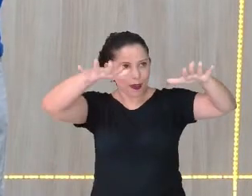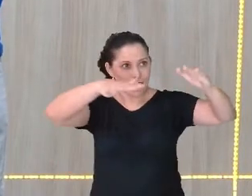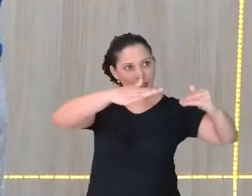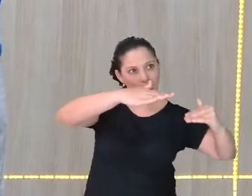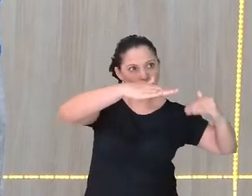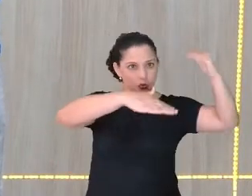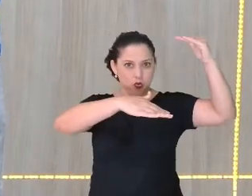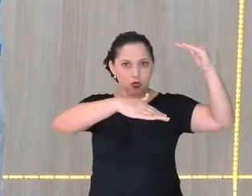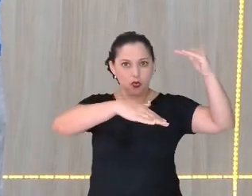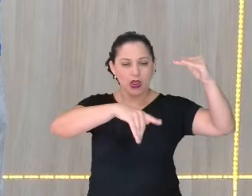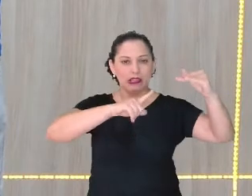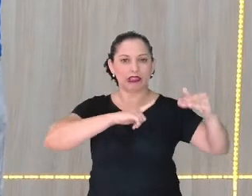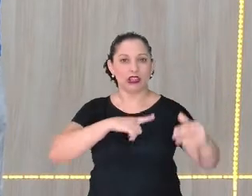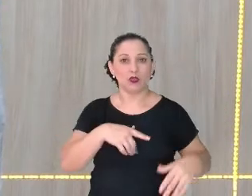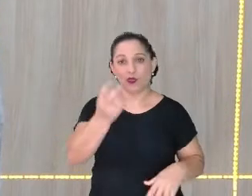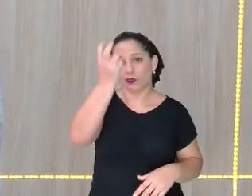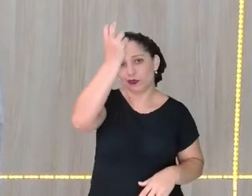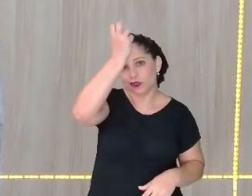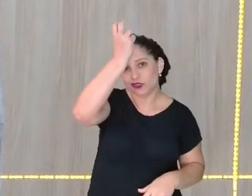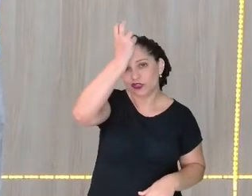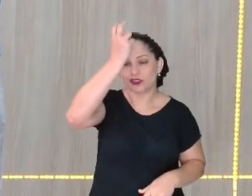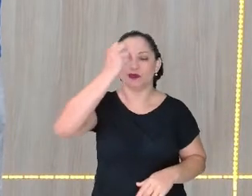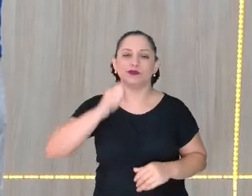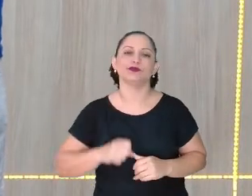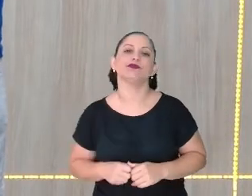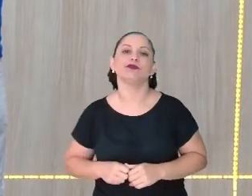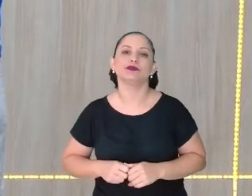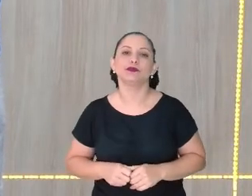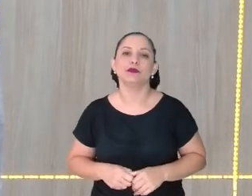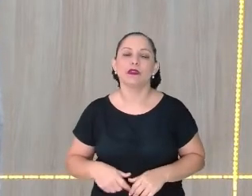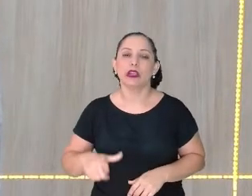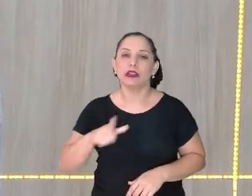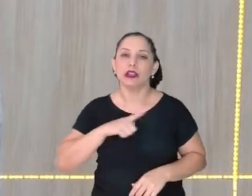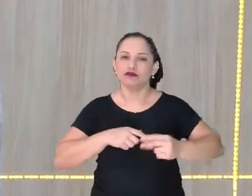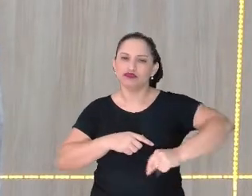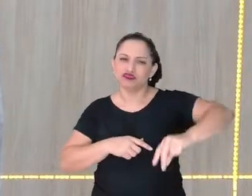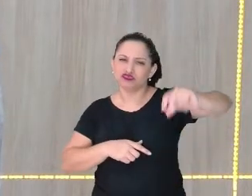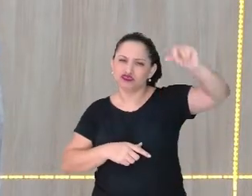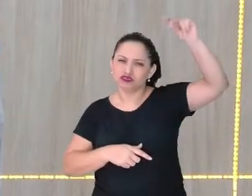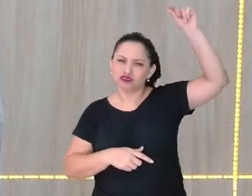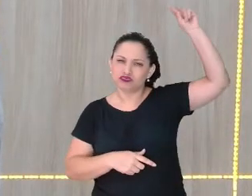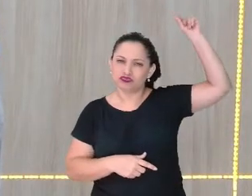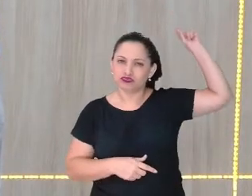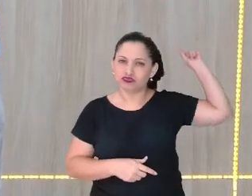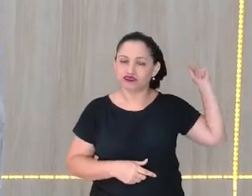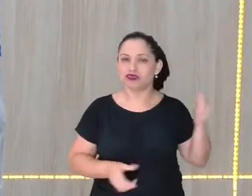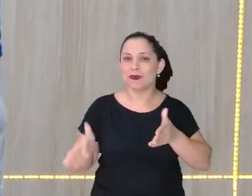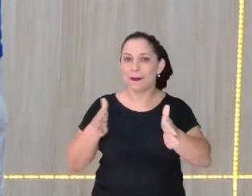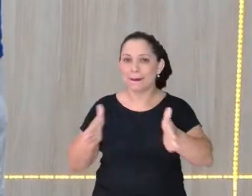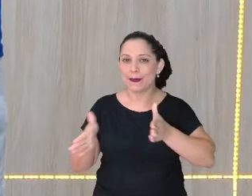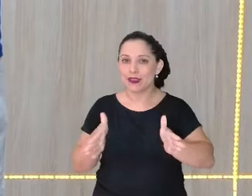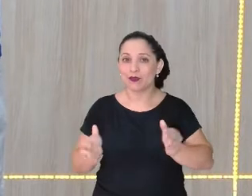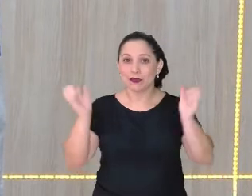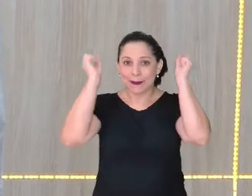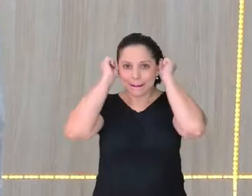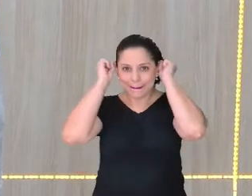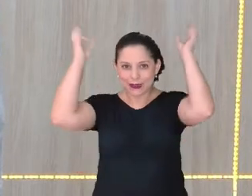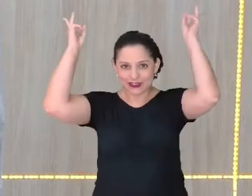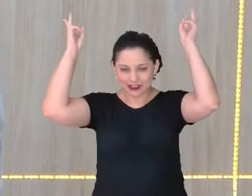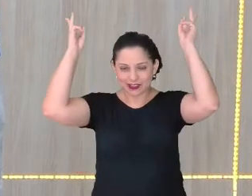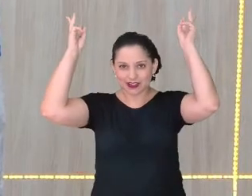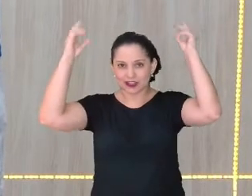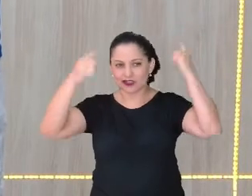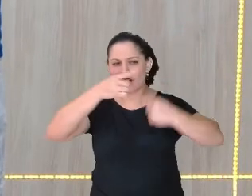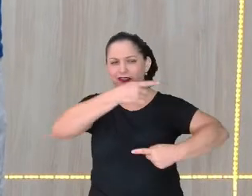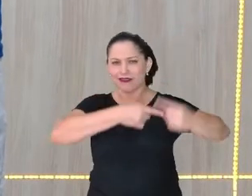desenvolvido. Aí você tem o Egito, não é? Desde a época de Moisés, tá ligado? Tá lembrado aí da época de